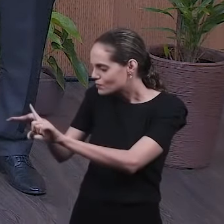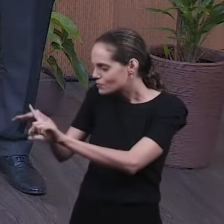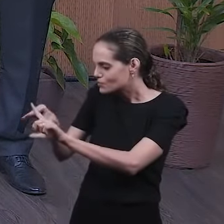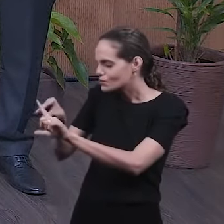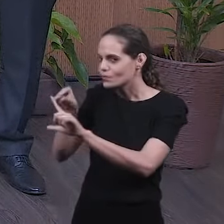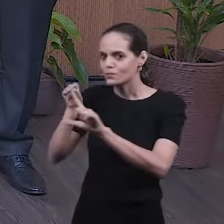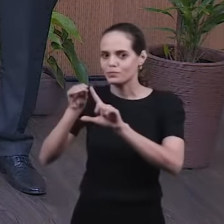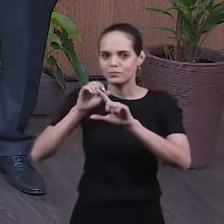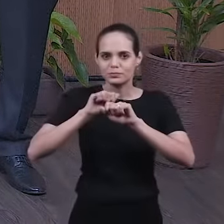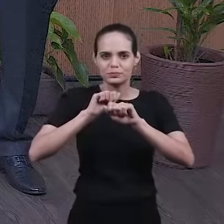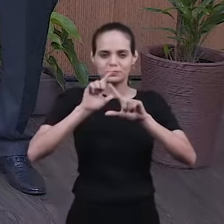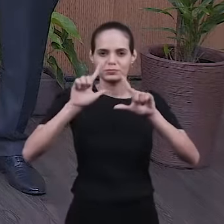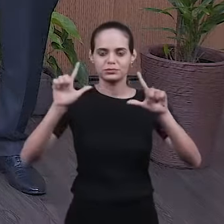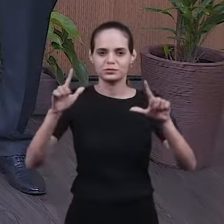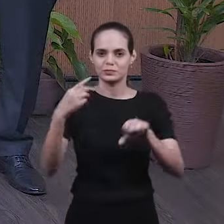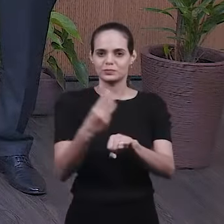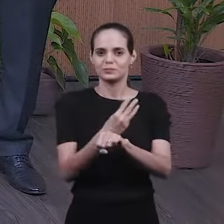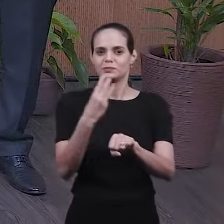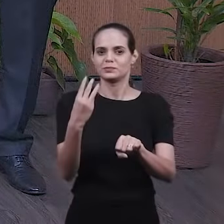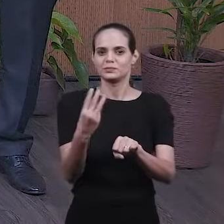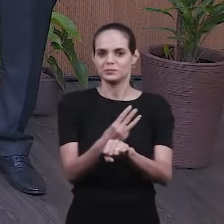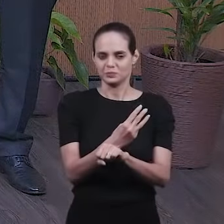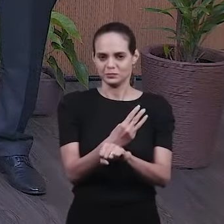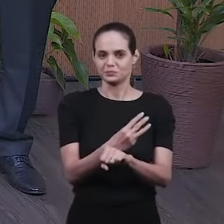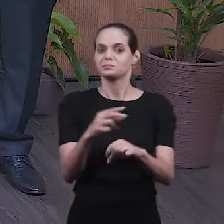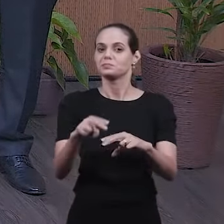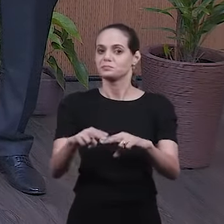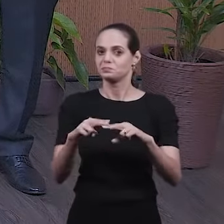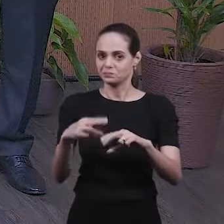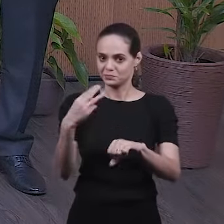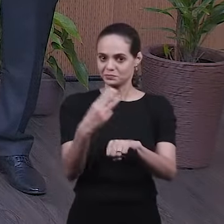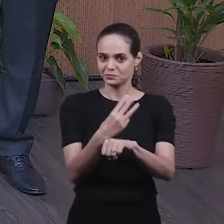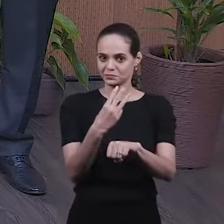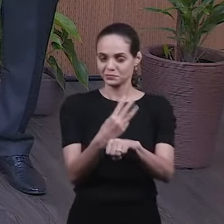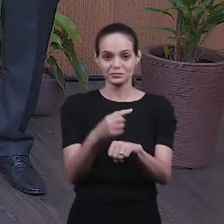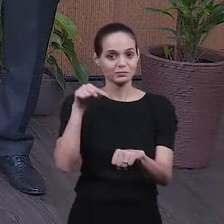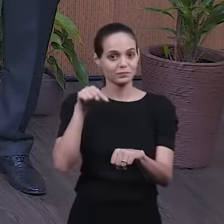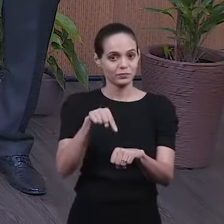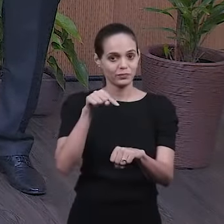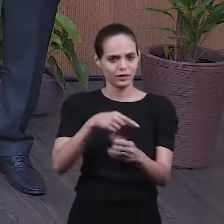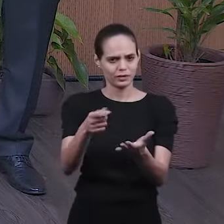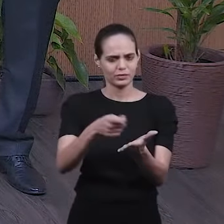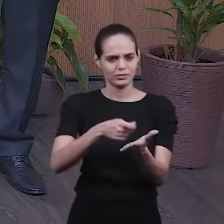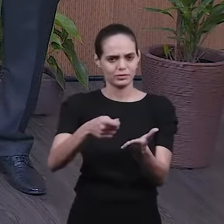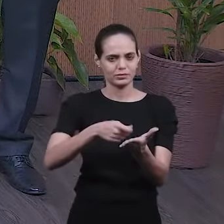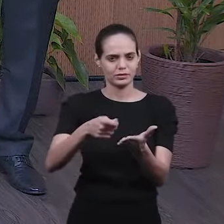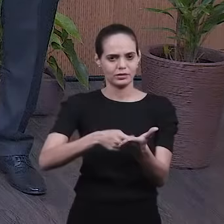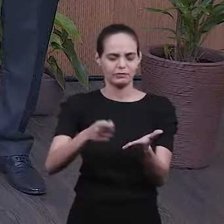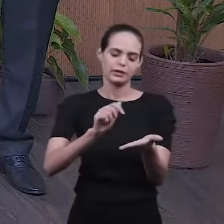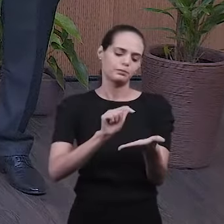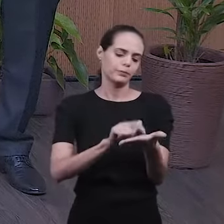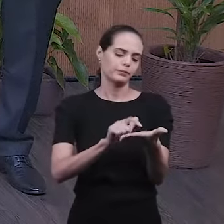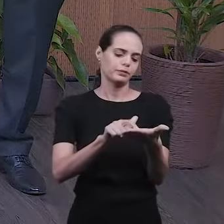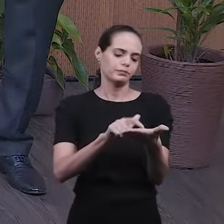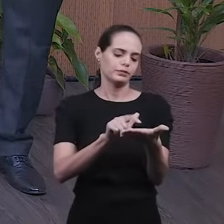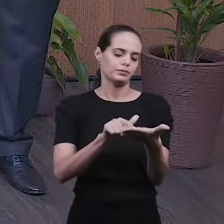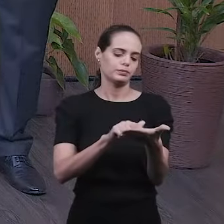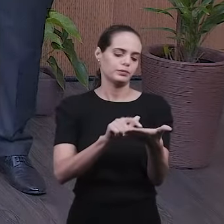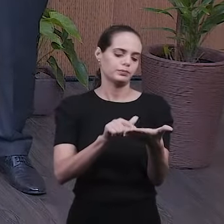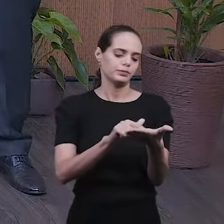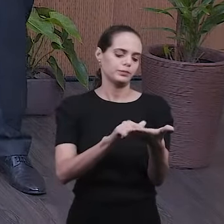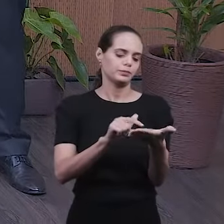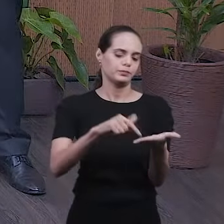número do WhatsApp, através do qual poderá nos enviar uma mensagem. Citaremos algumas